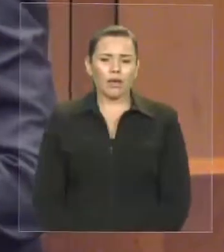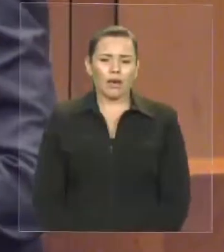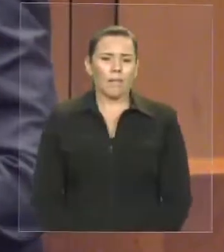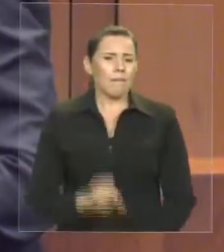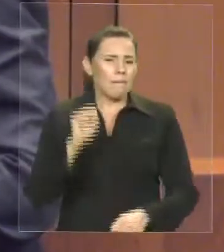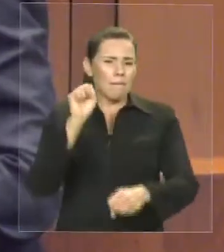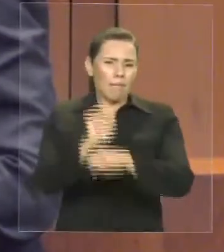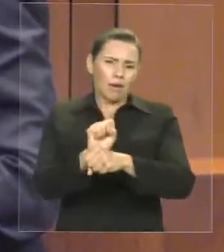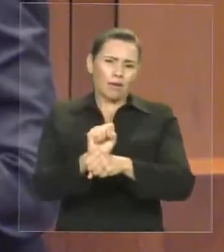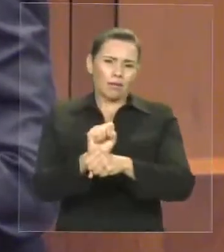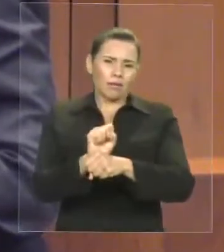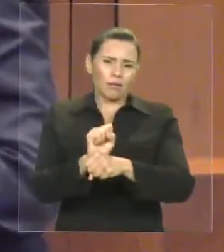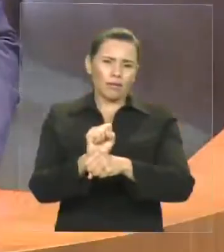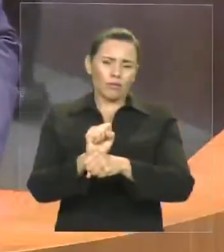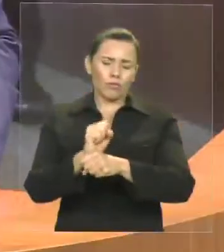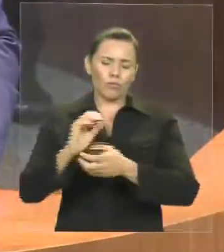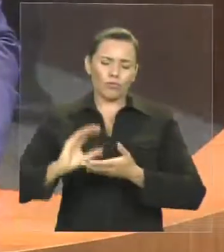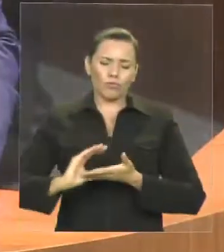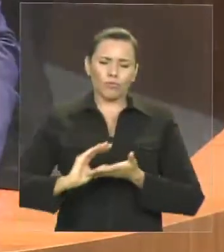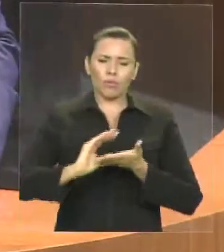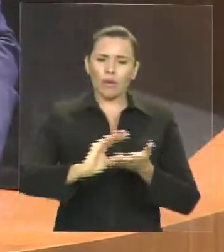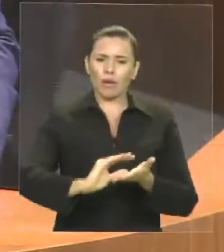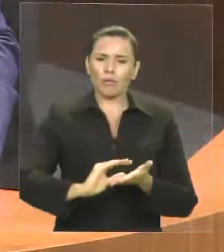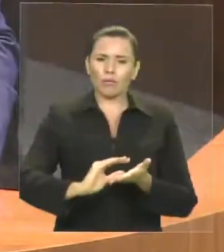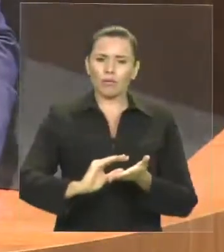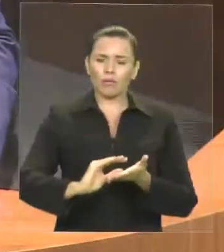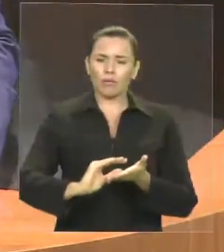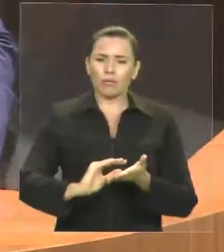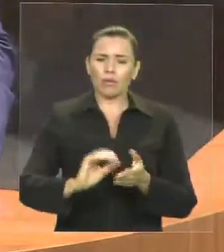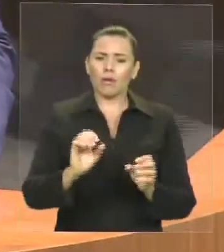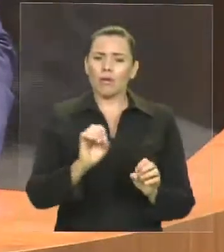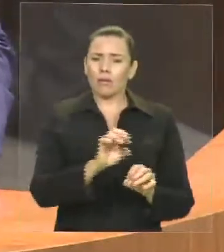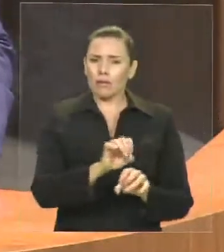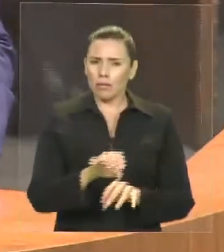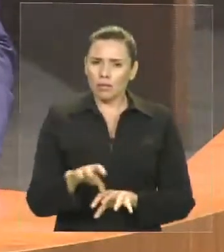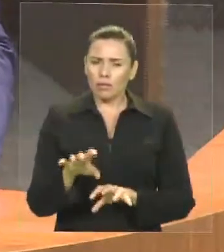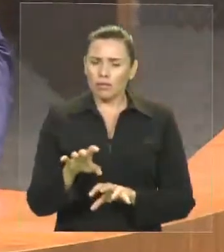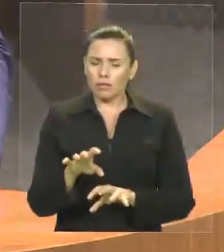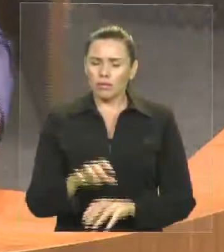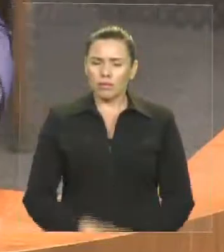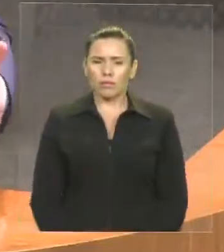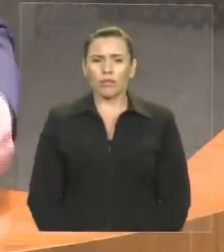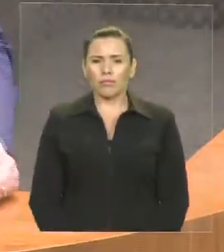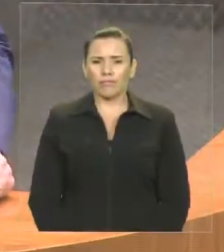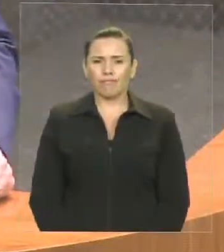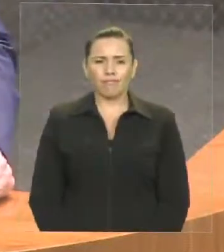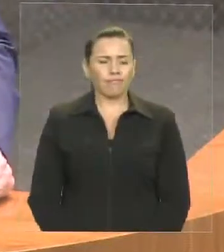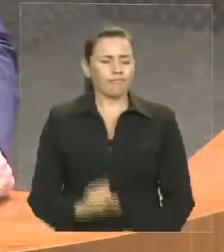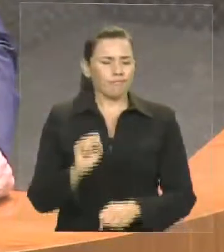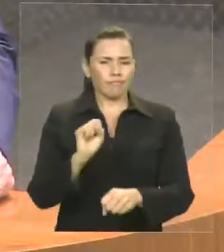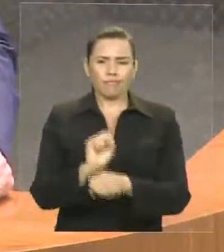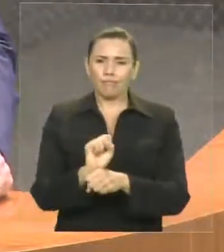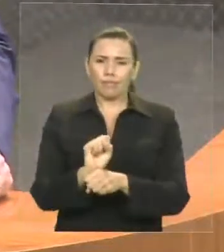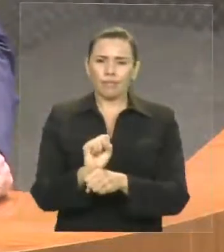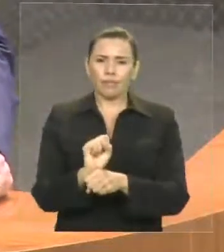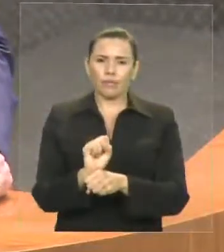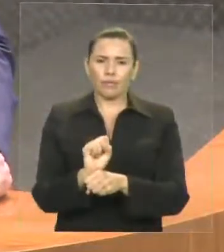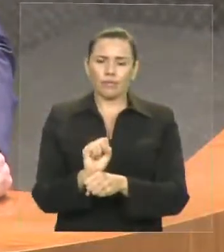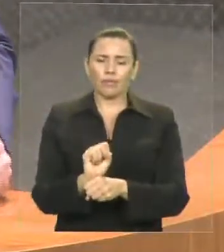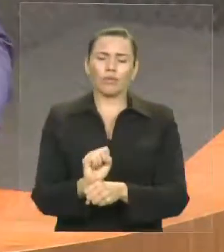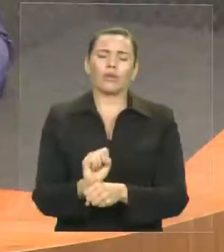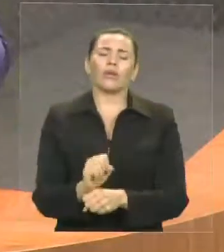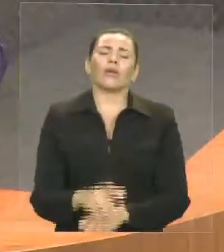próximos 20 anos, agora, além de liderar um governo que